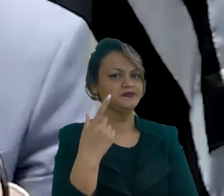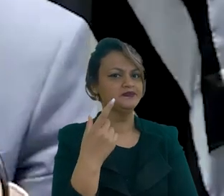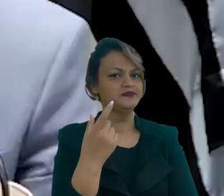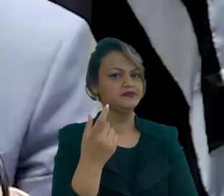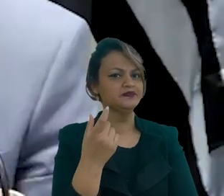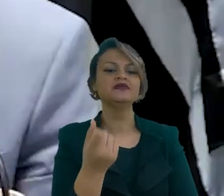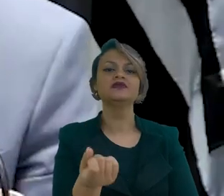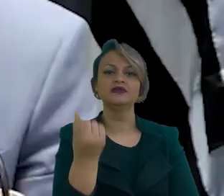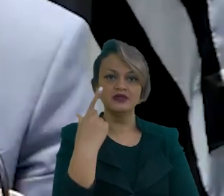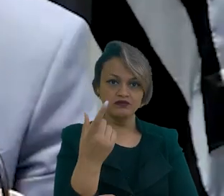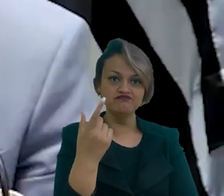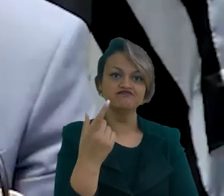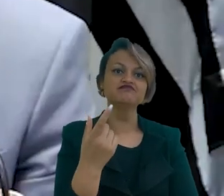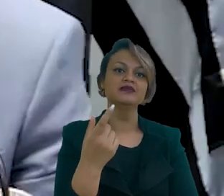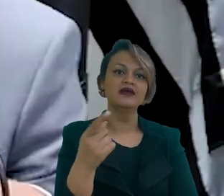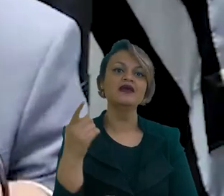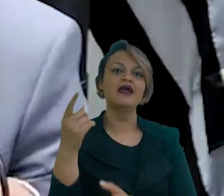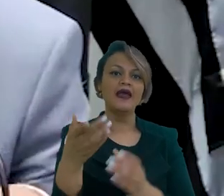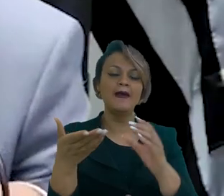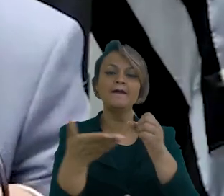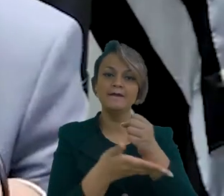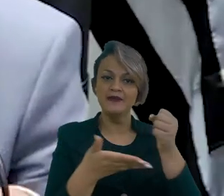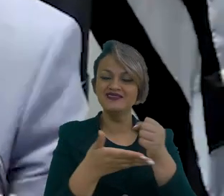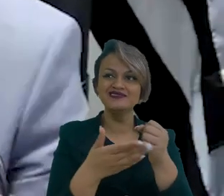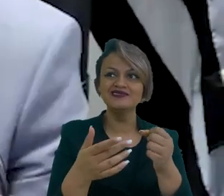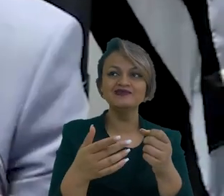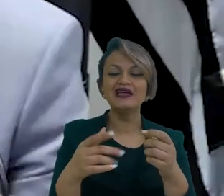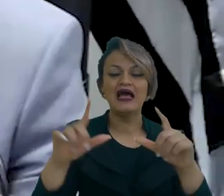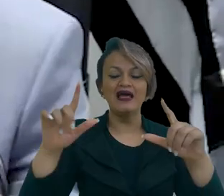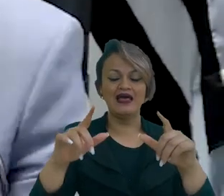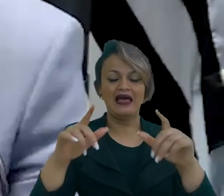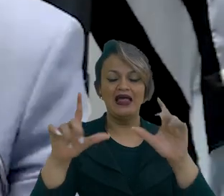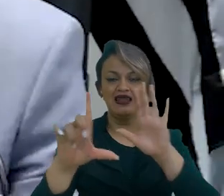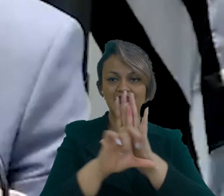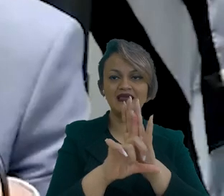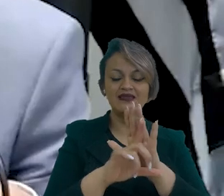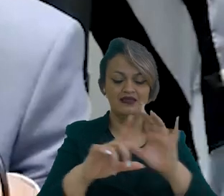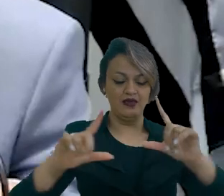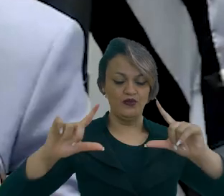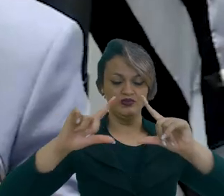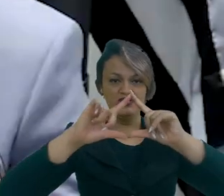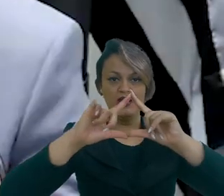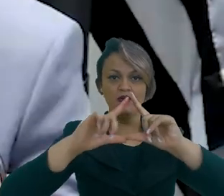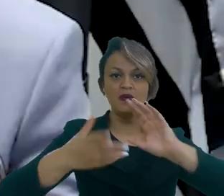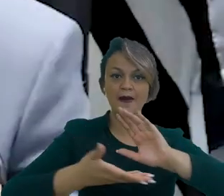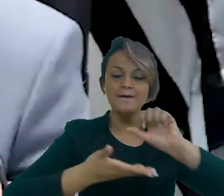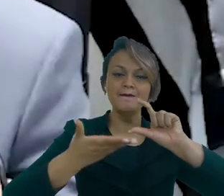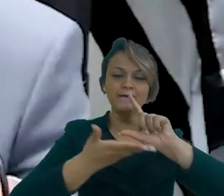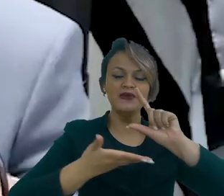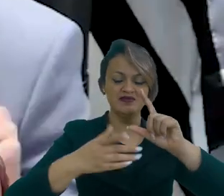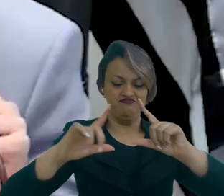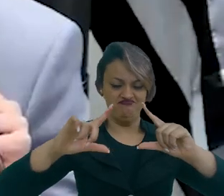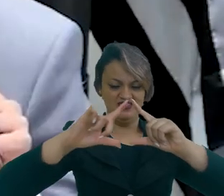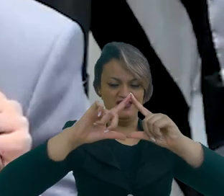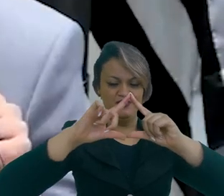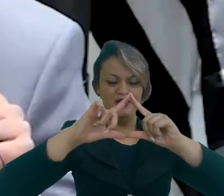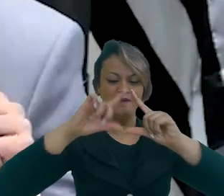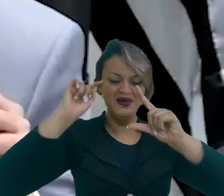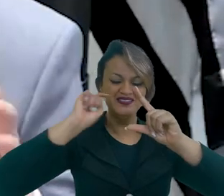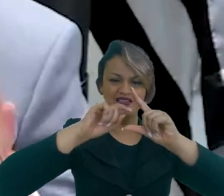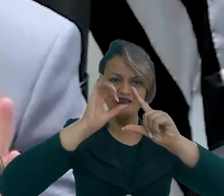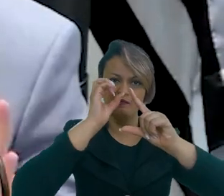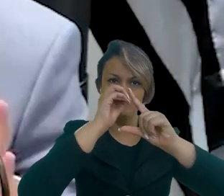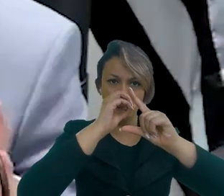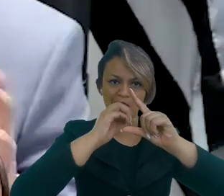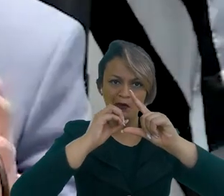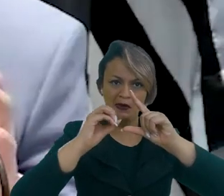curiosamente também ser parte de um triângulo não tem como a lei ela não deixa de ser a principal fonte mas é como se fosse um triângulo